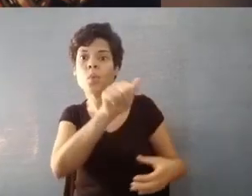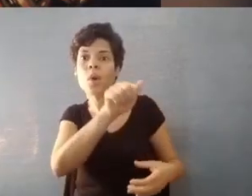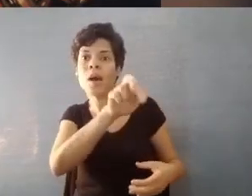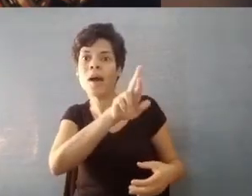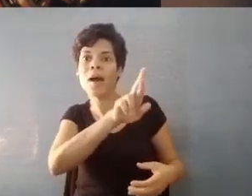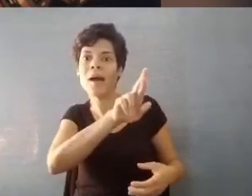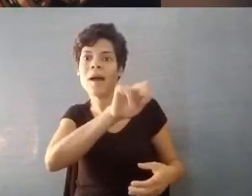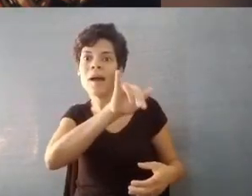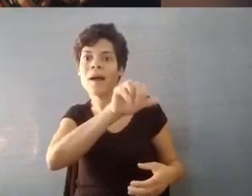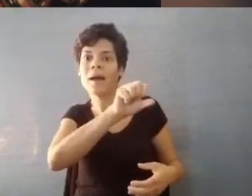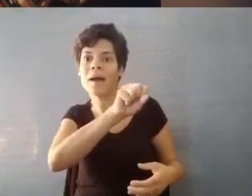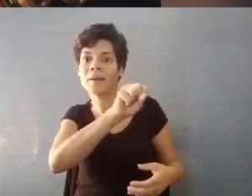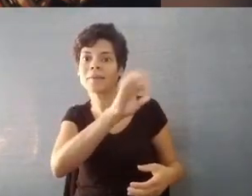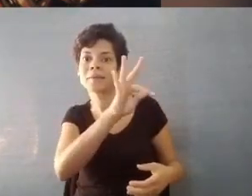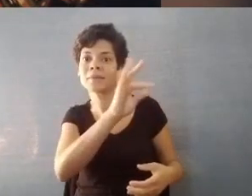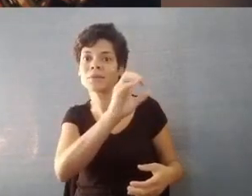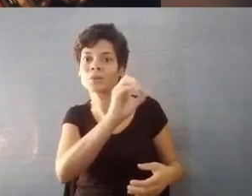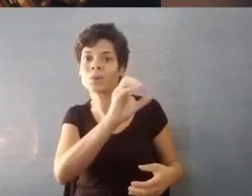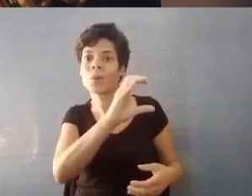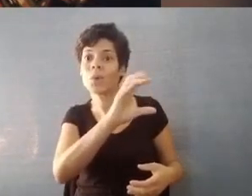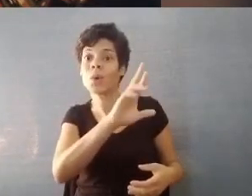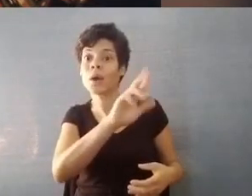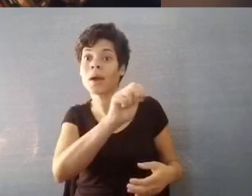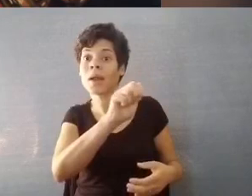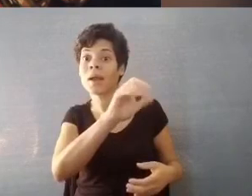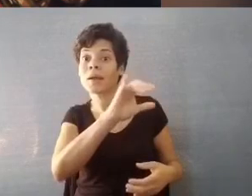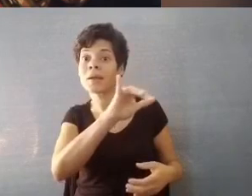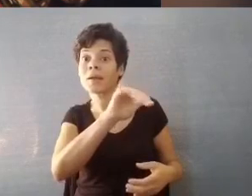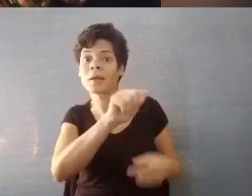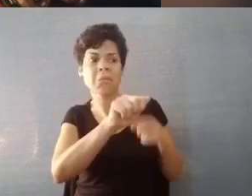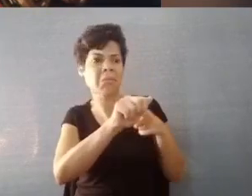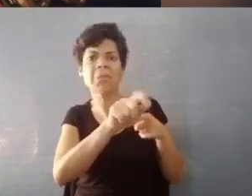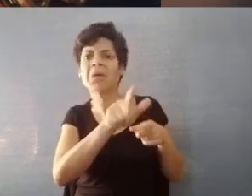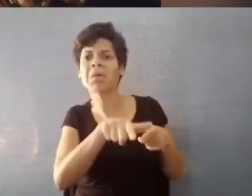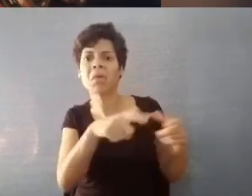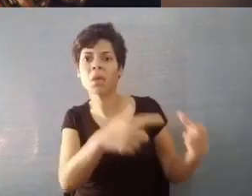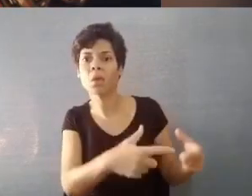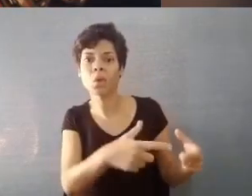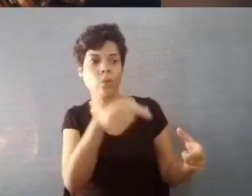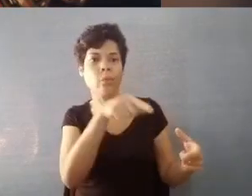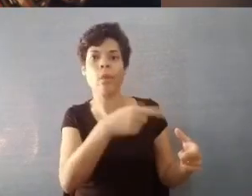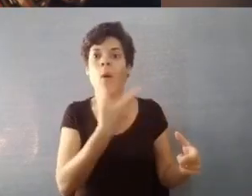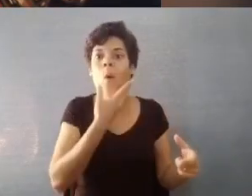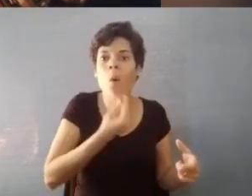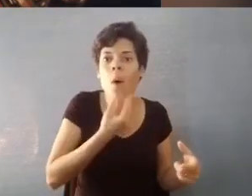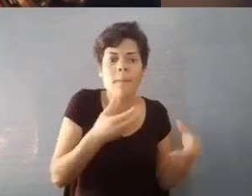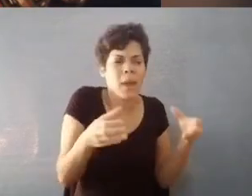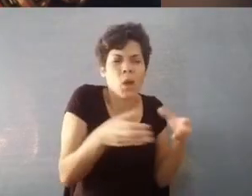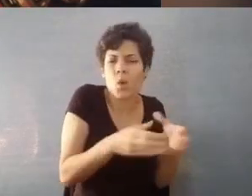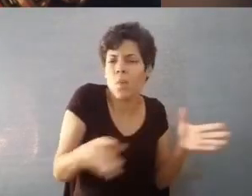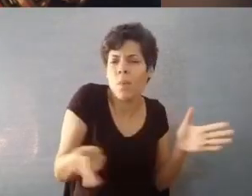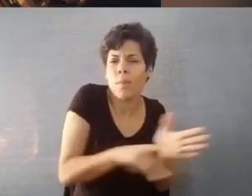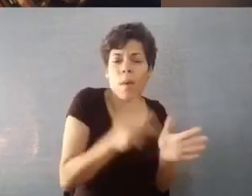que era formada principalmente por cafeicultores do Oeste Paulista.